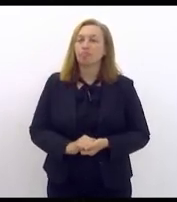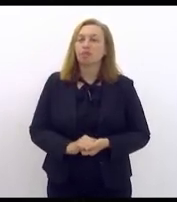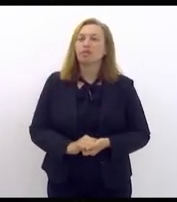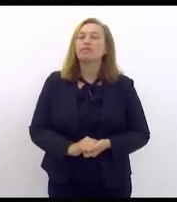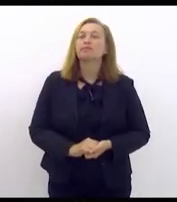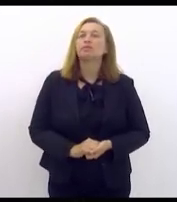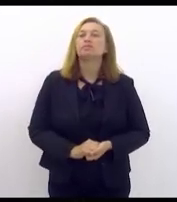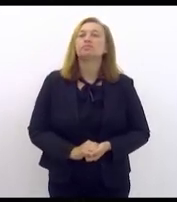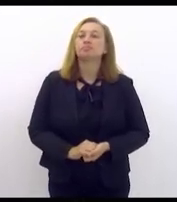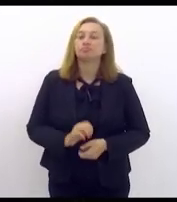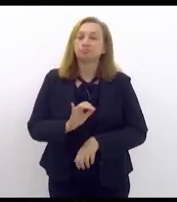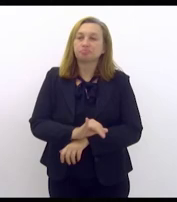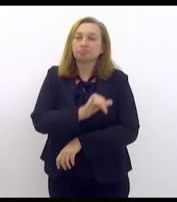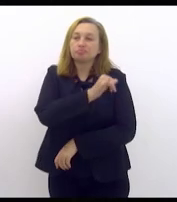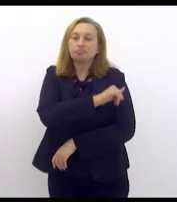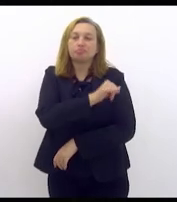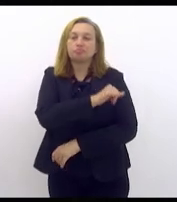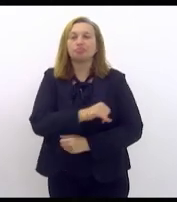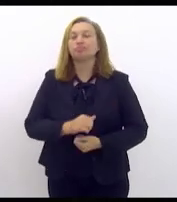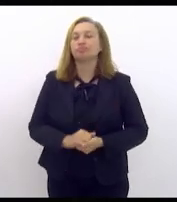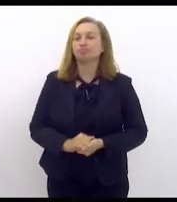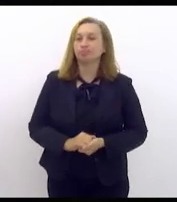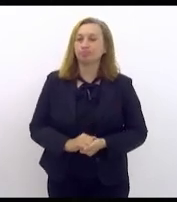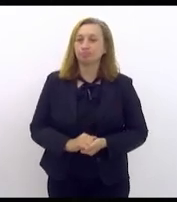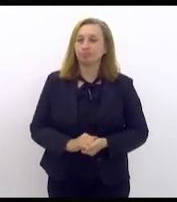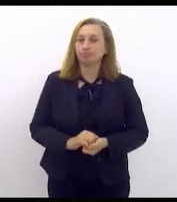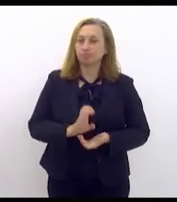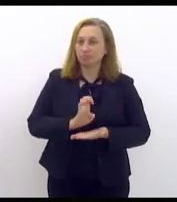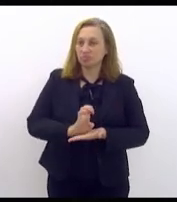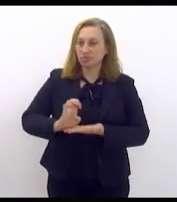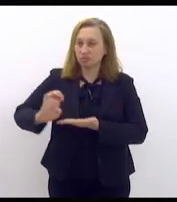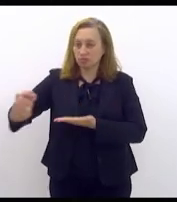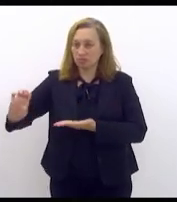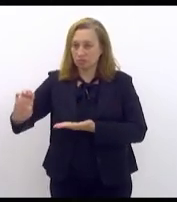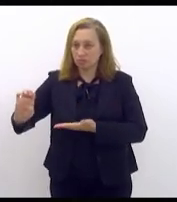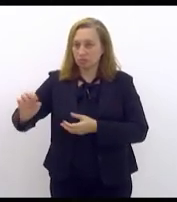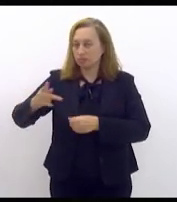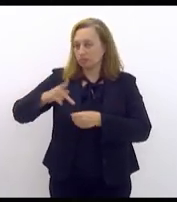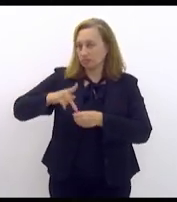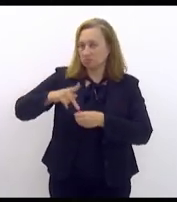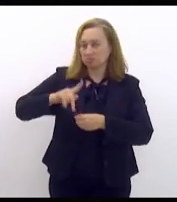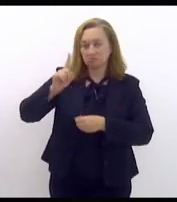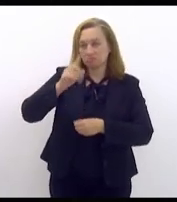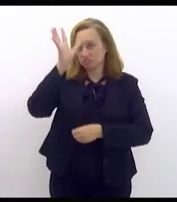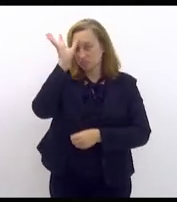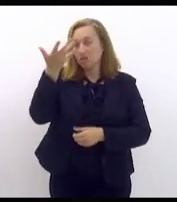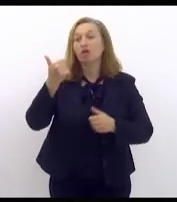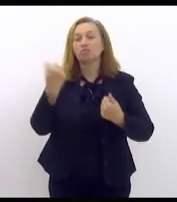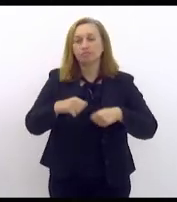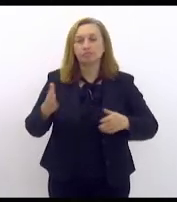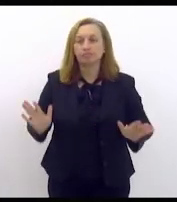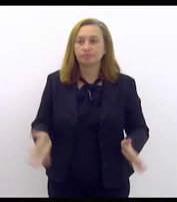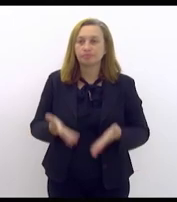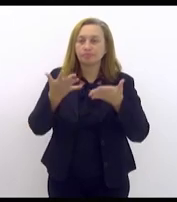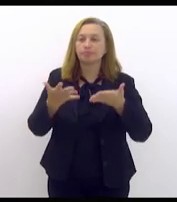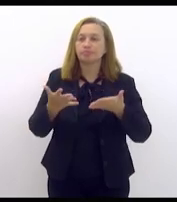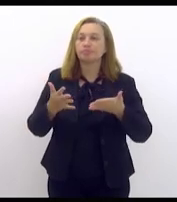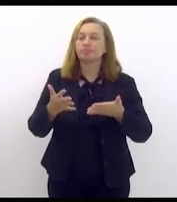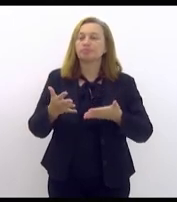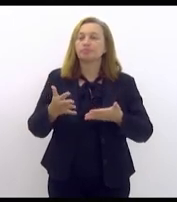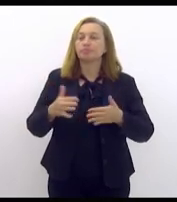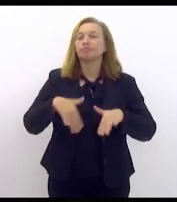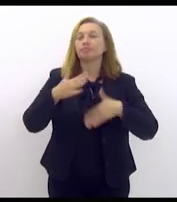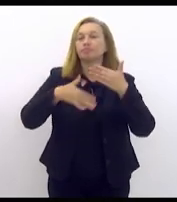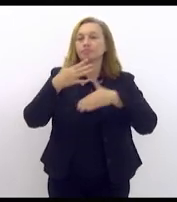produtiva no estado do Rio de Janeiro, ou seja, só exportar petróleo não resolve. Temos que estimular o desenvolvimento regional e